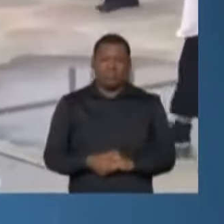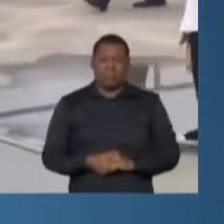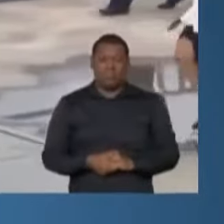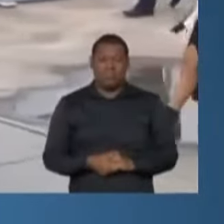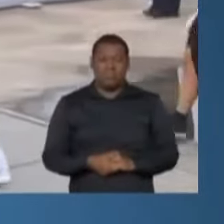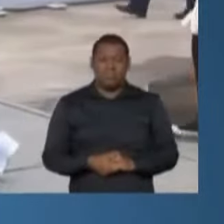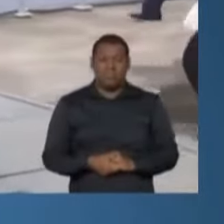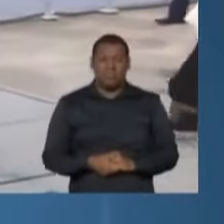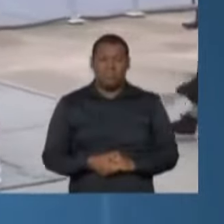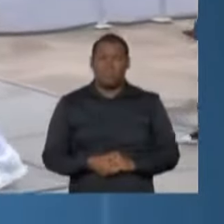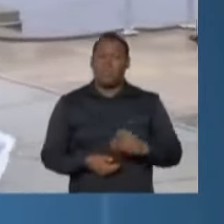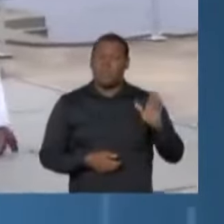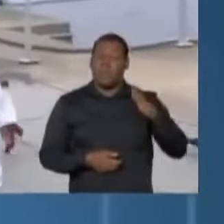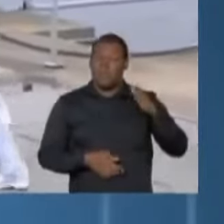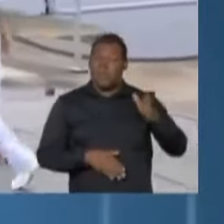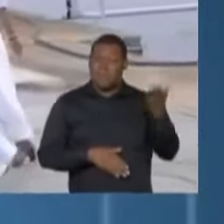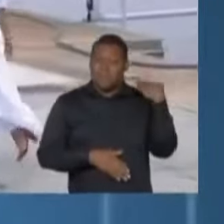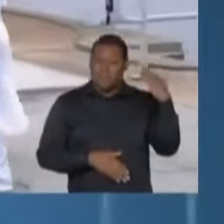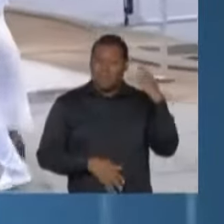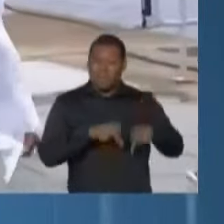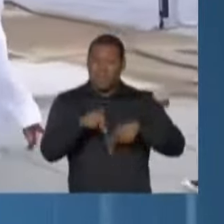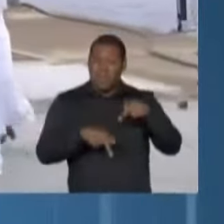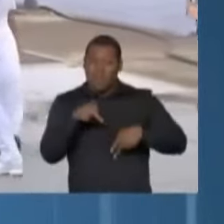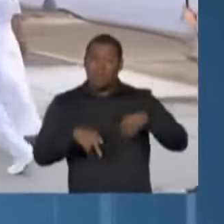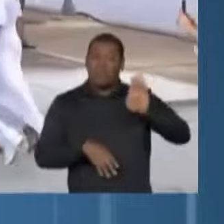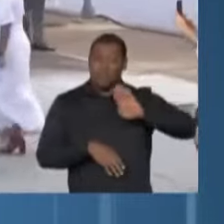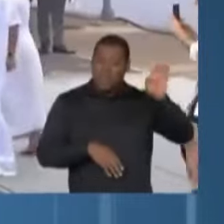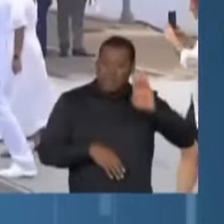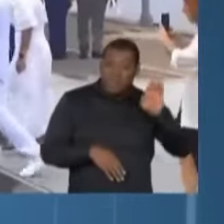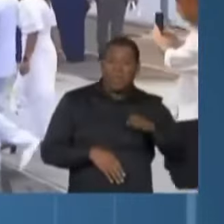presidente do Superior Tribunal Militar, o Francisco